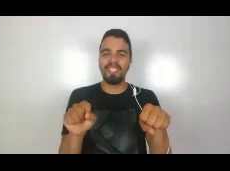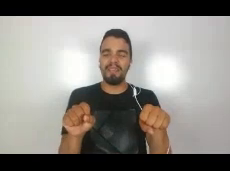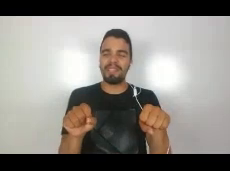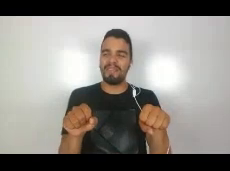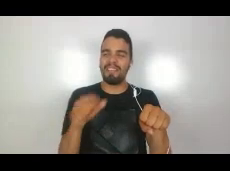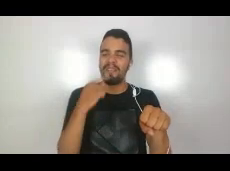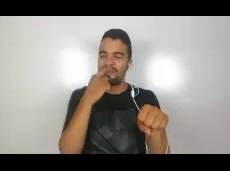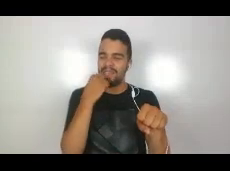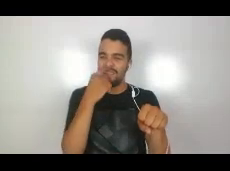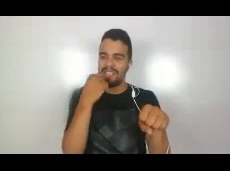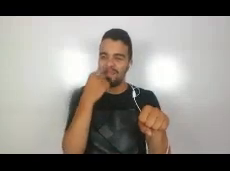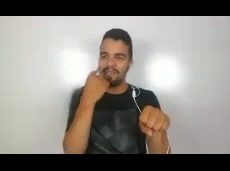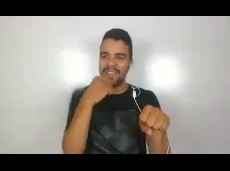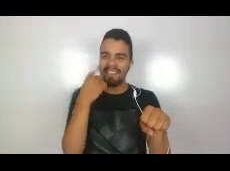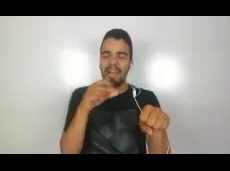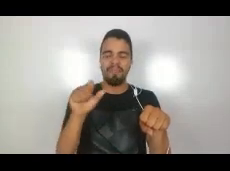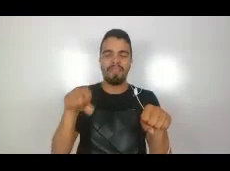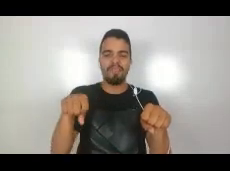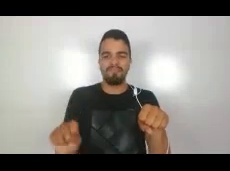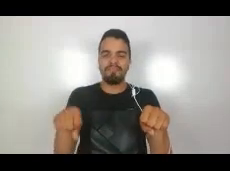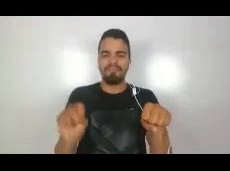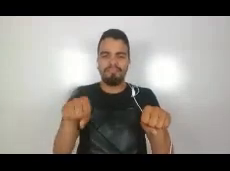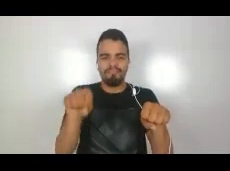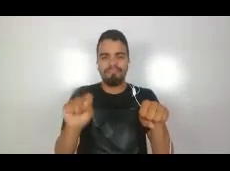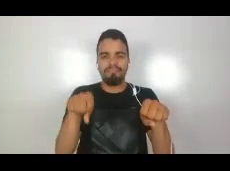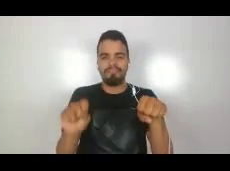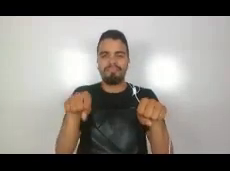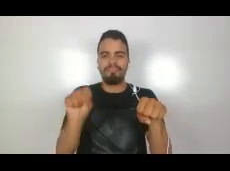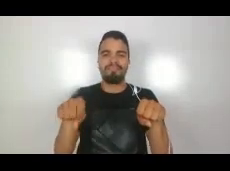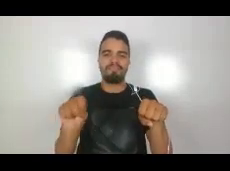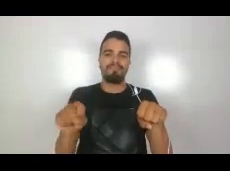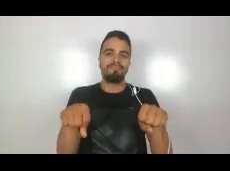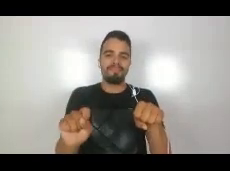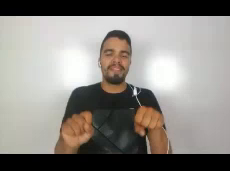essa zoadinha mesmo, né? Ou esse movimento do lábio mesmo.